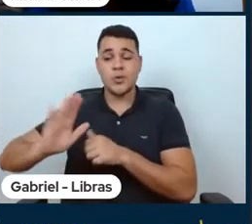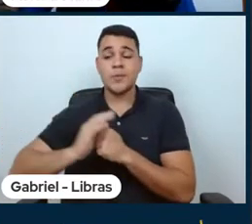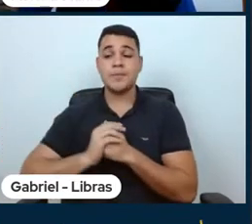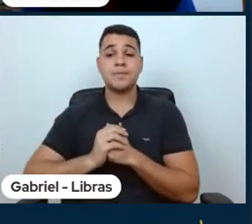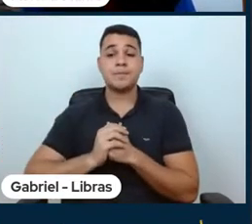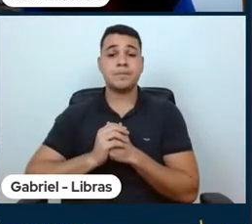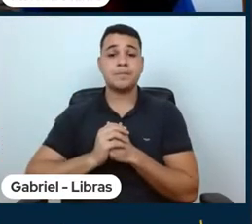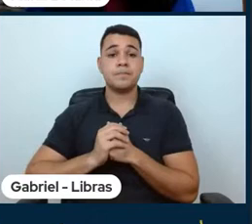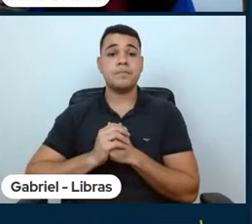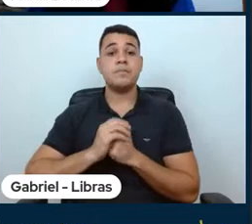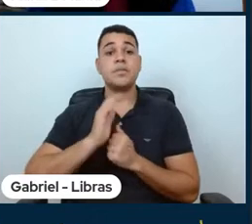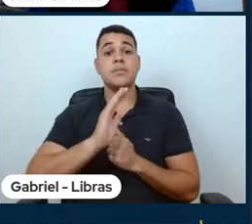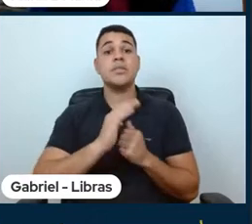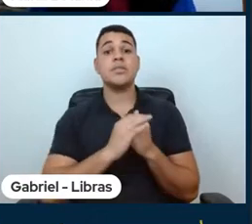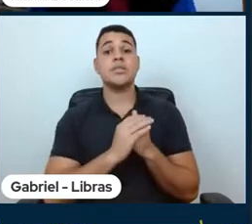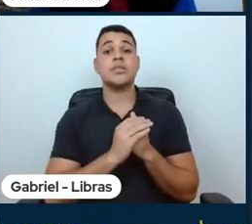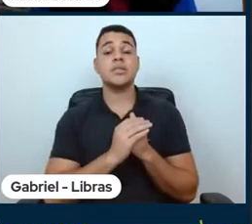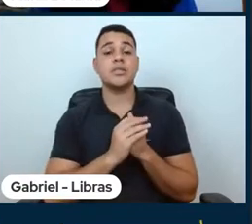Mas na prática,